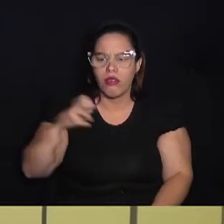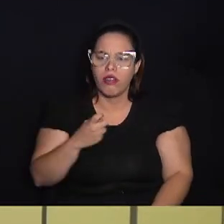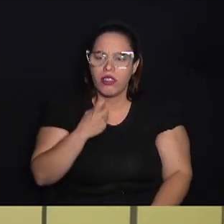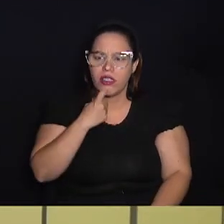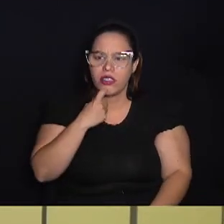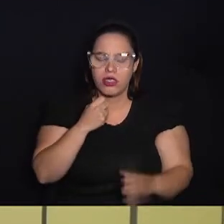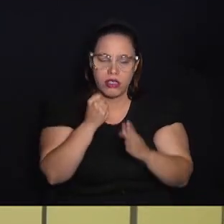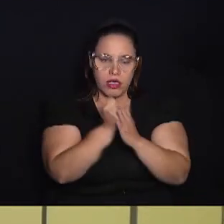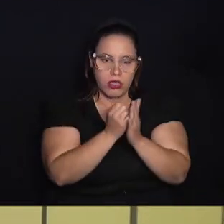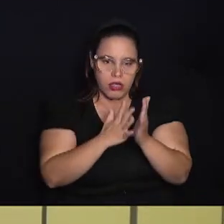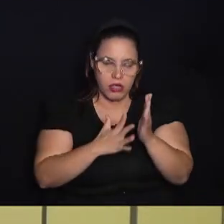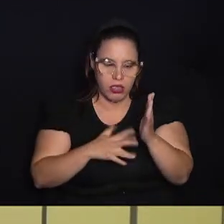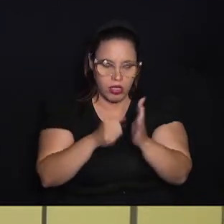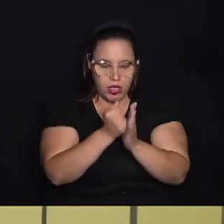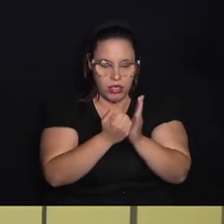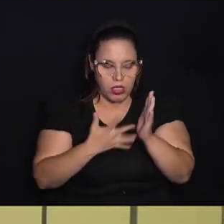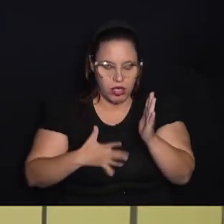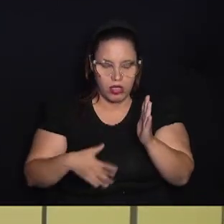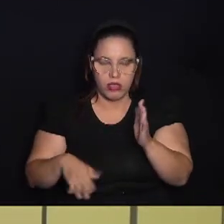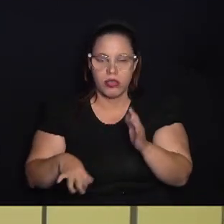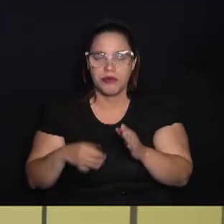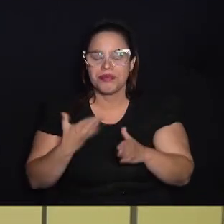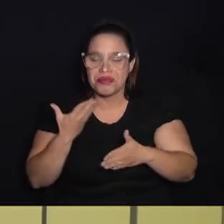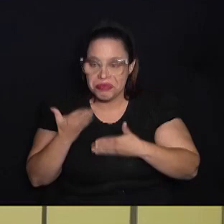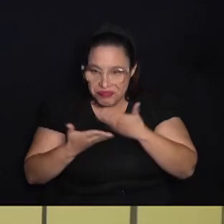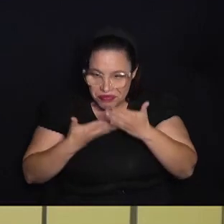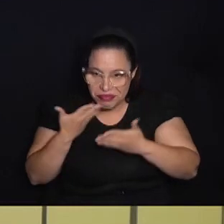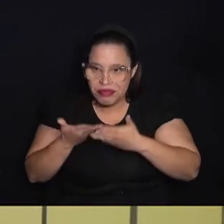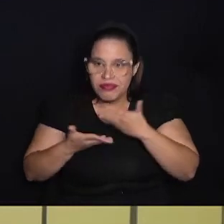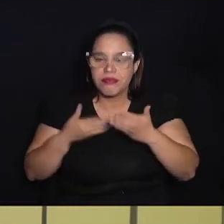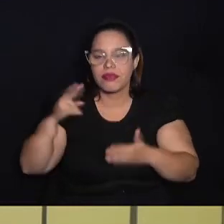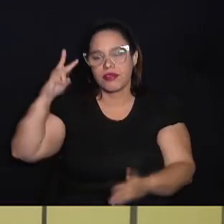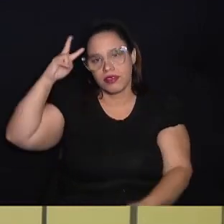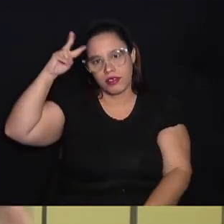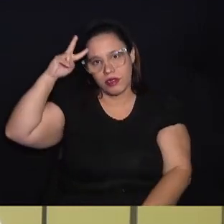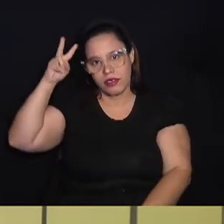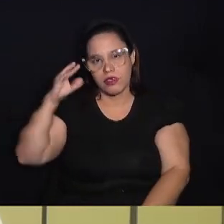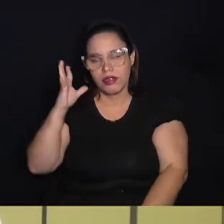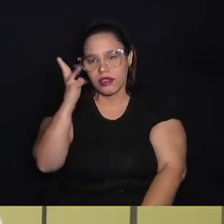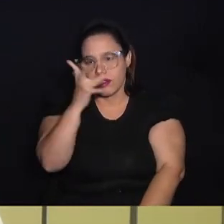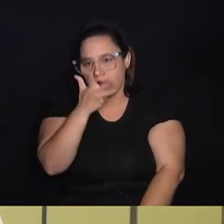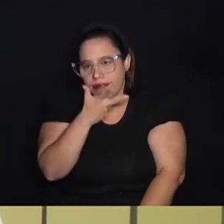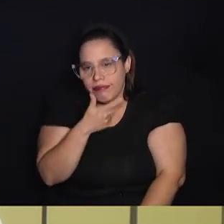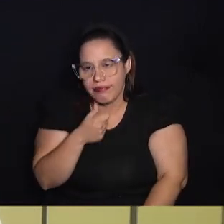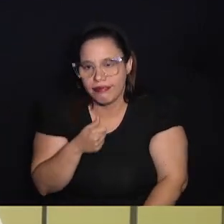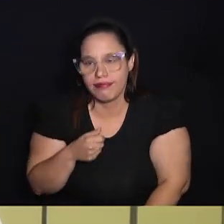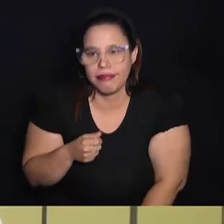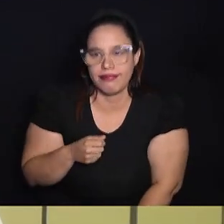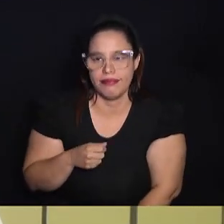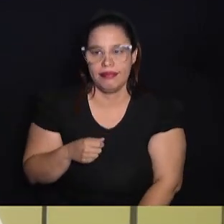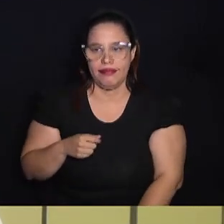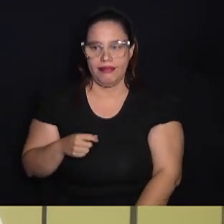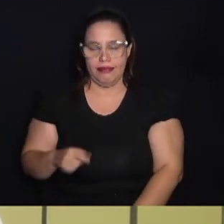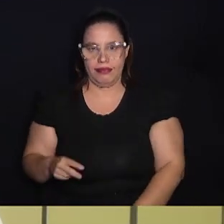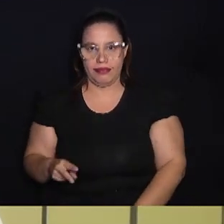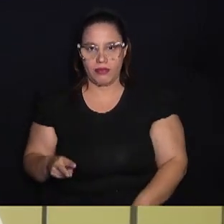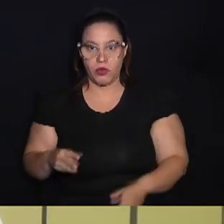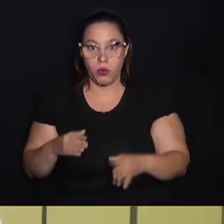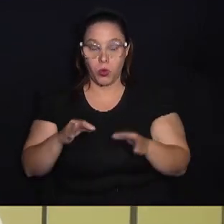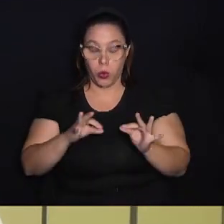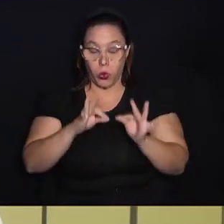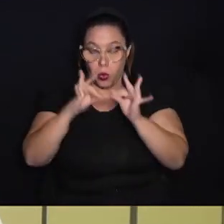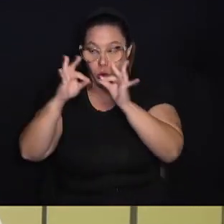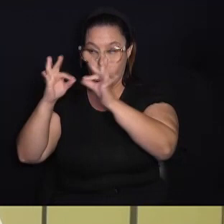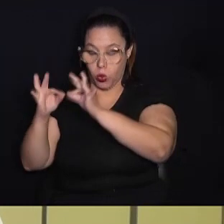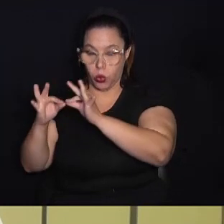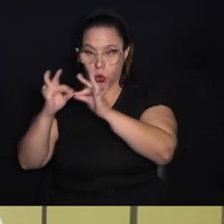assim a gente consegue continuar contando as histórias é que é tão linda e continue aí acompanhando o nosso